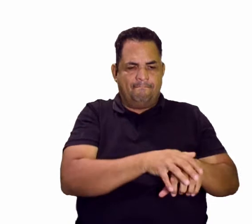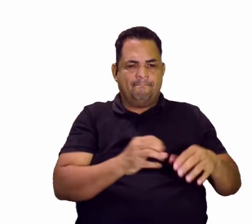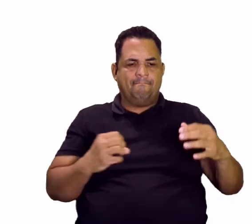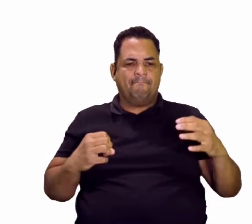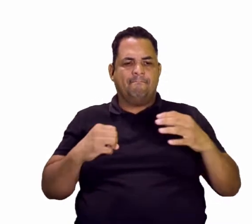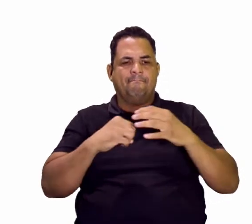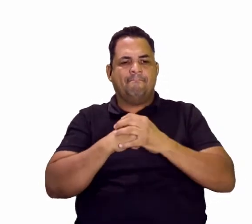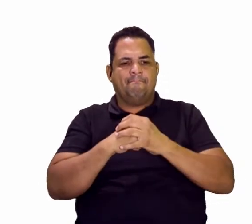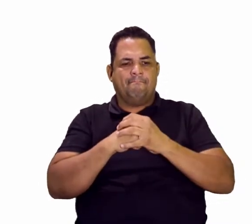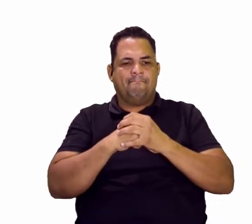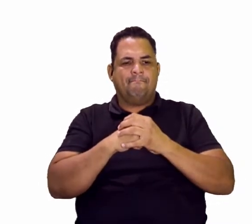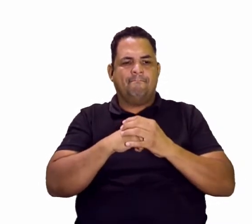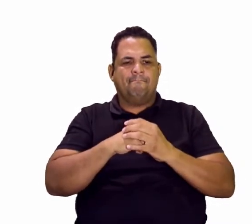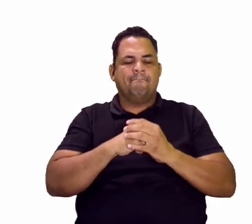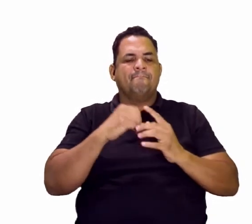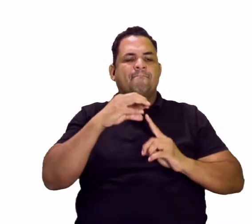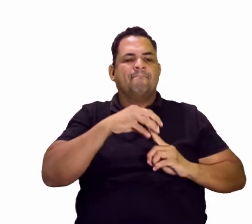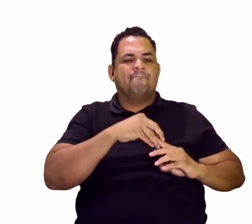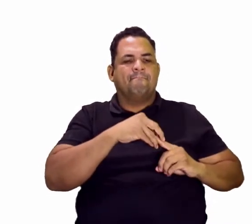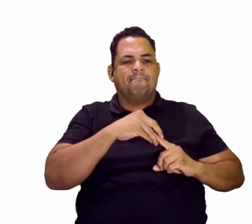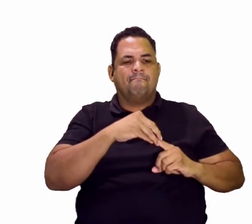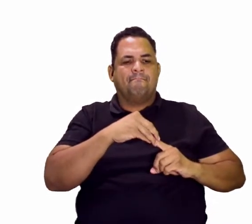reino fungi,